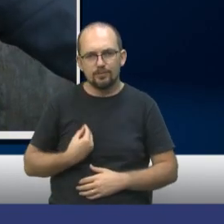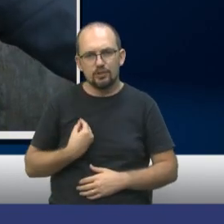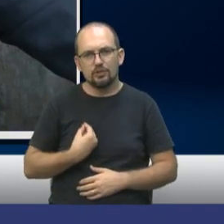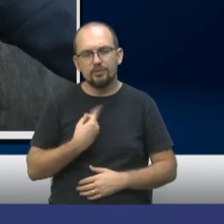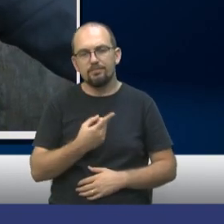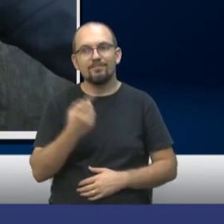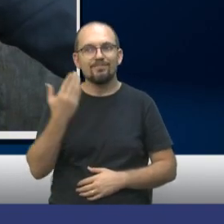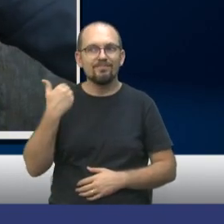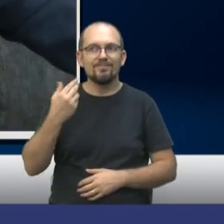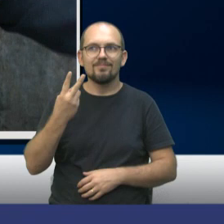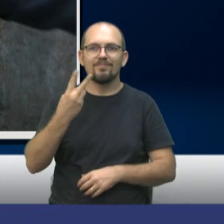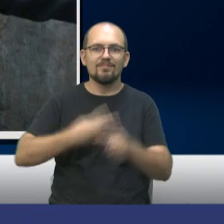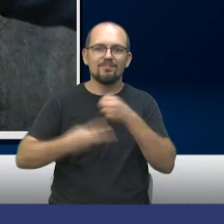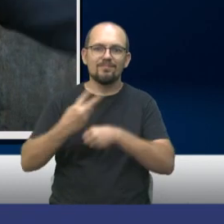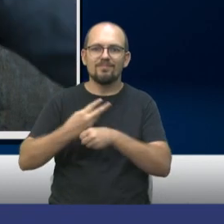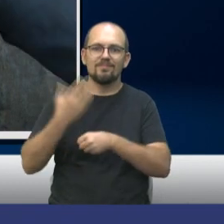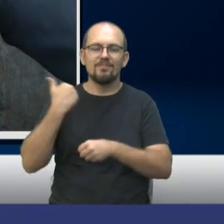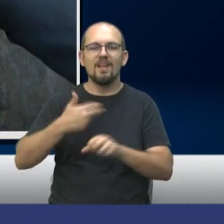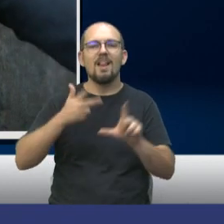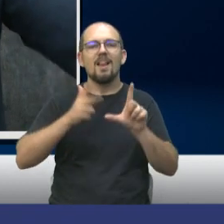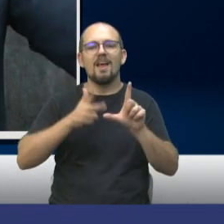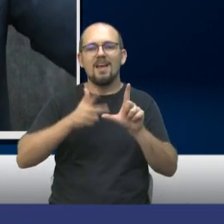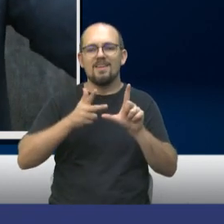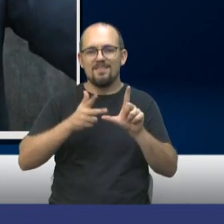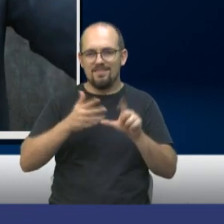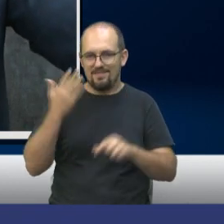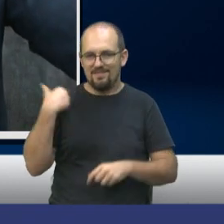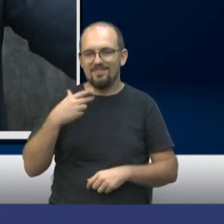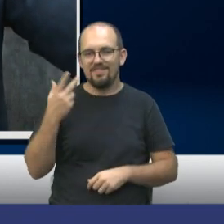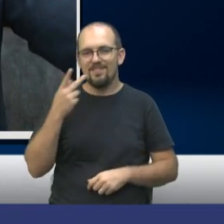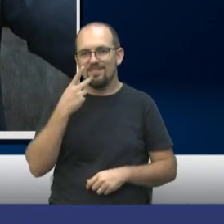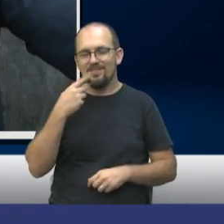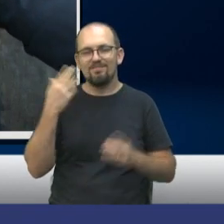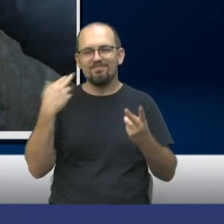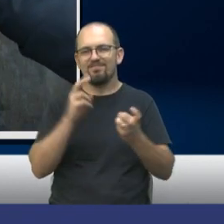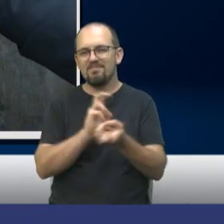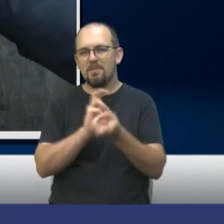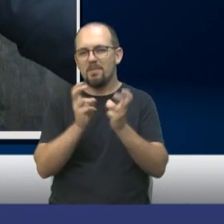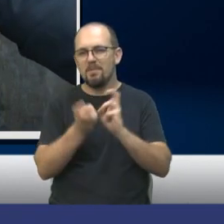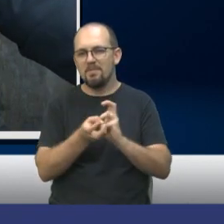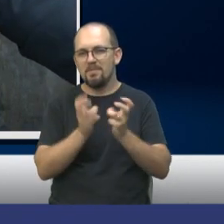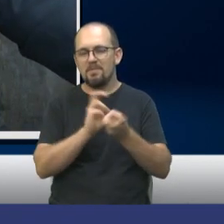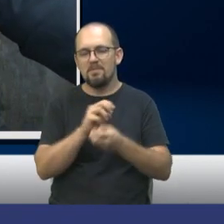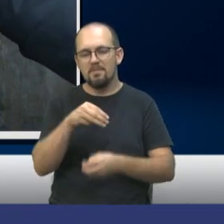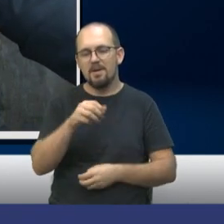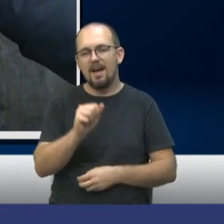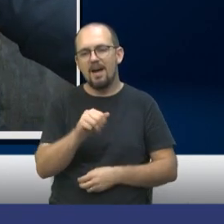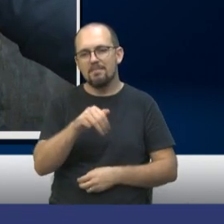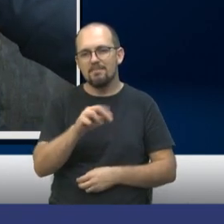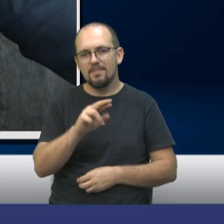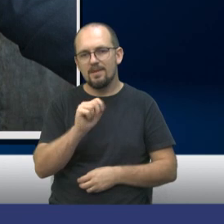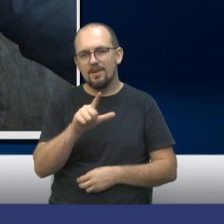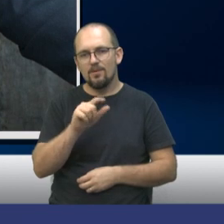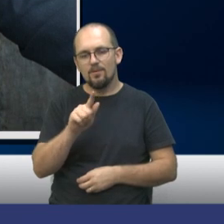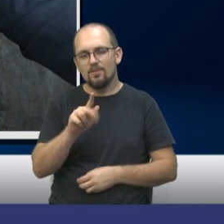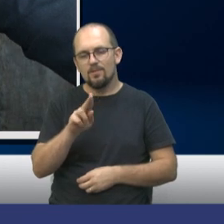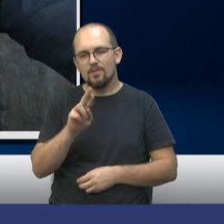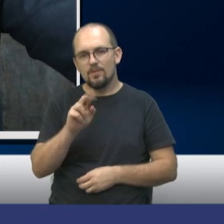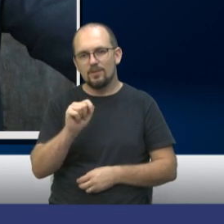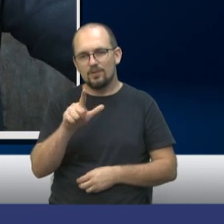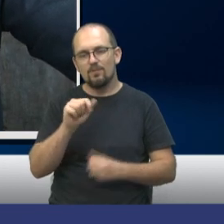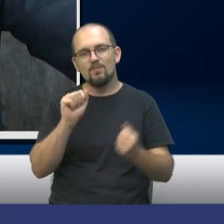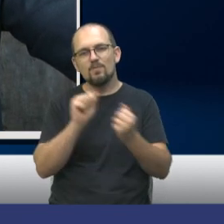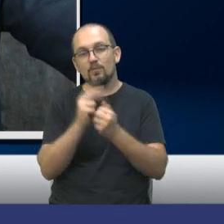de uma live que nós fizemos, aí falei para ele, joguei capoeira na Amaral Gurgel, na academia do mestre Betão, 2 anos com